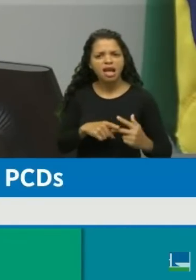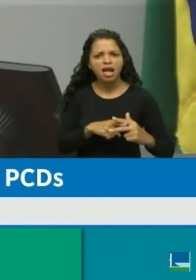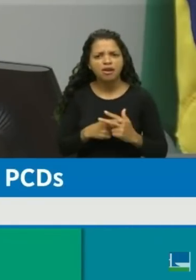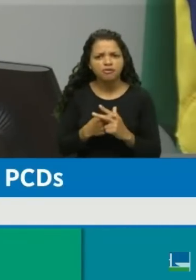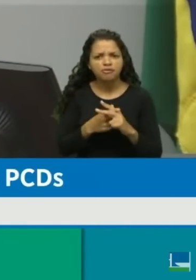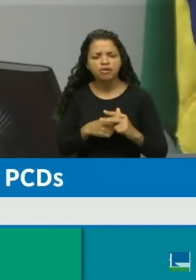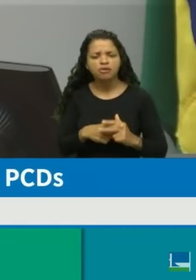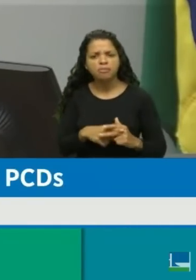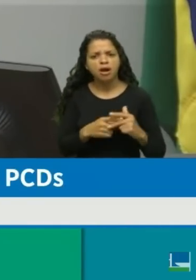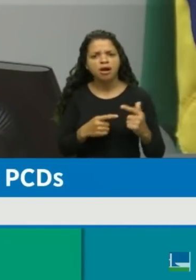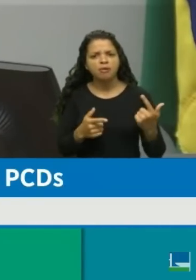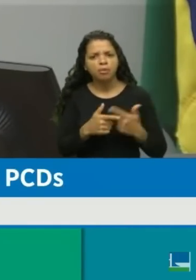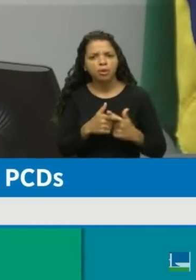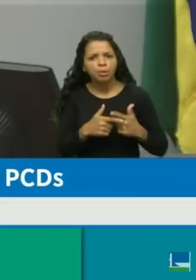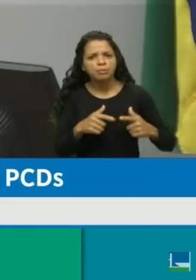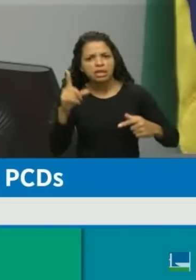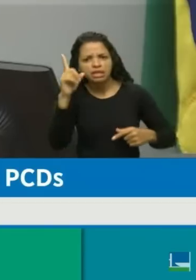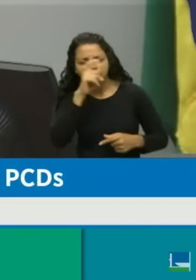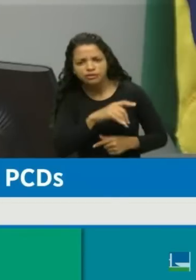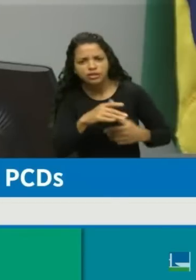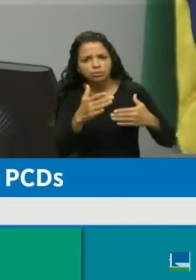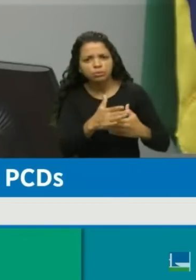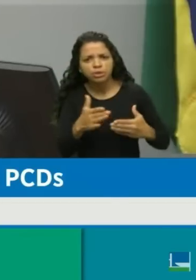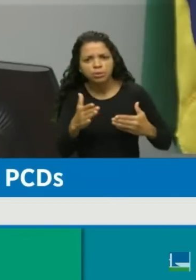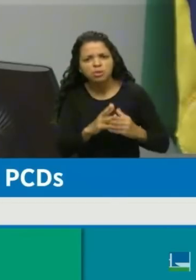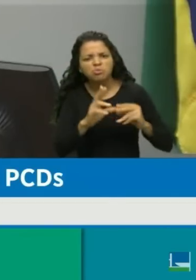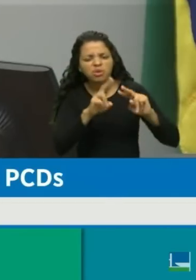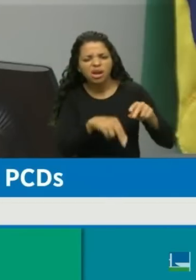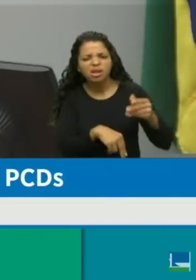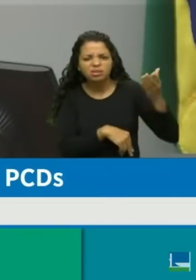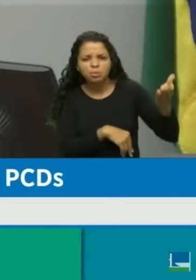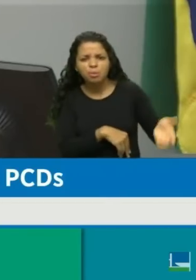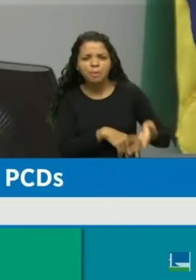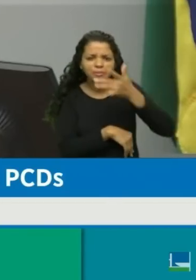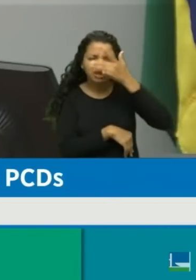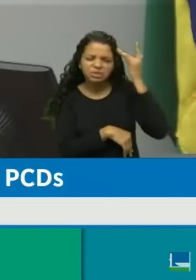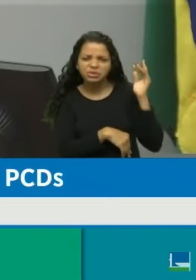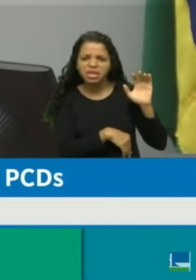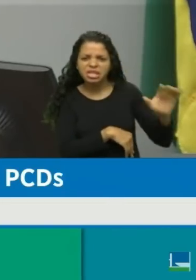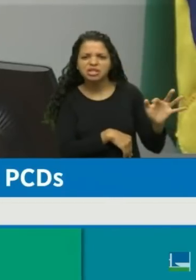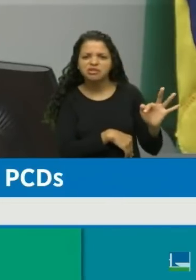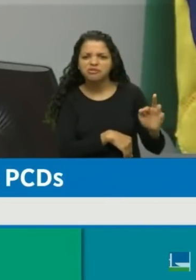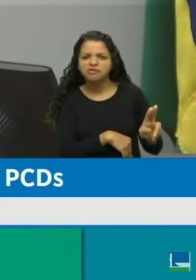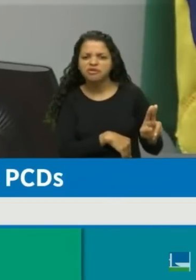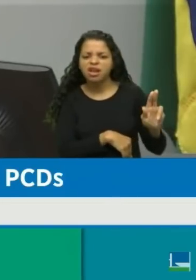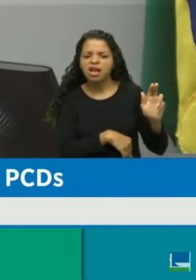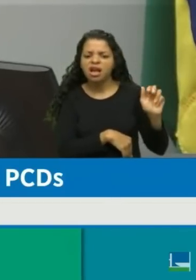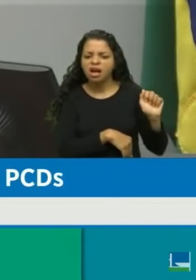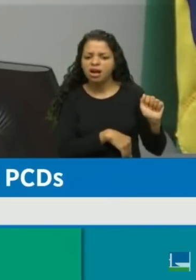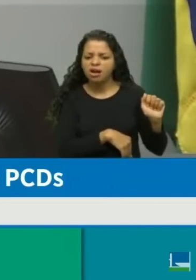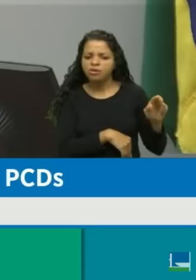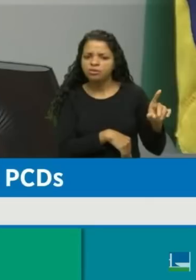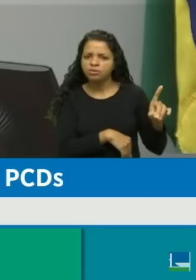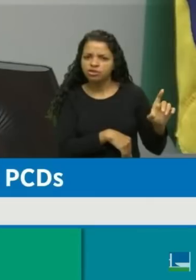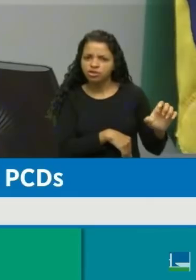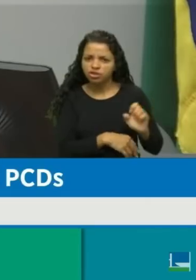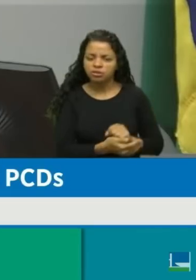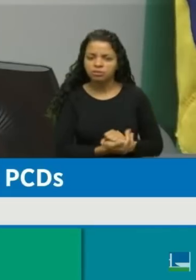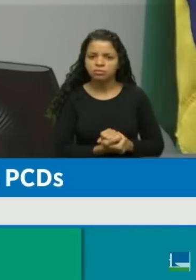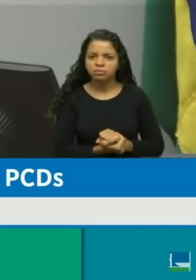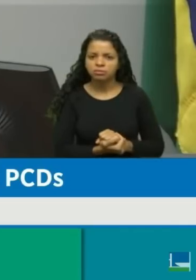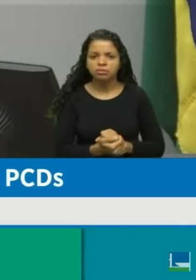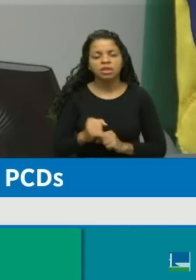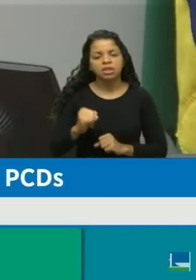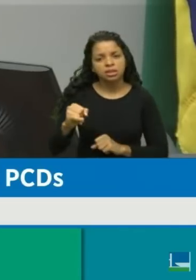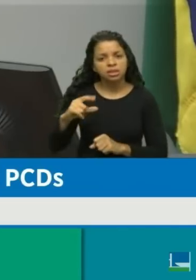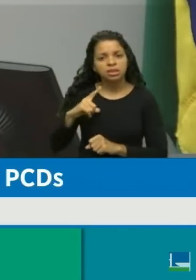fraudadores? Tem tanta fraude no INSS, não é? Vai suspender a aposentadoria de todo mundo?